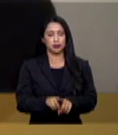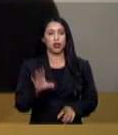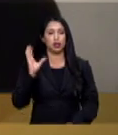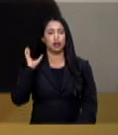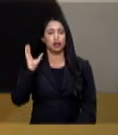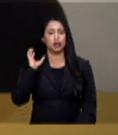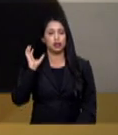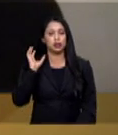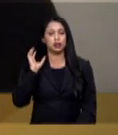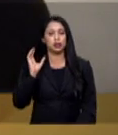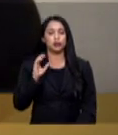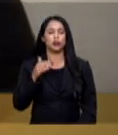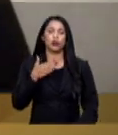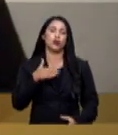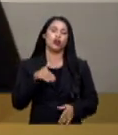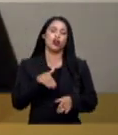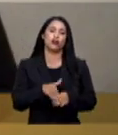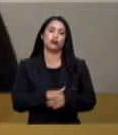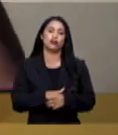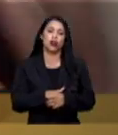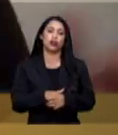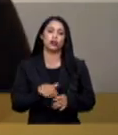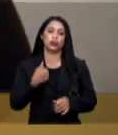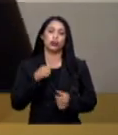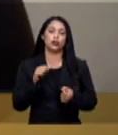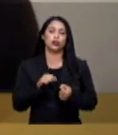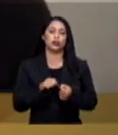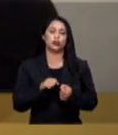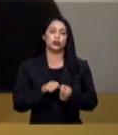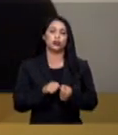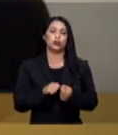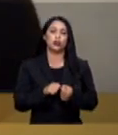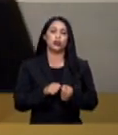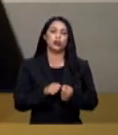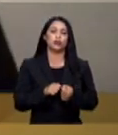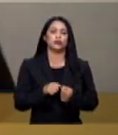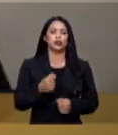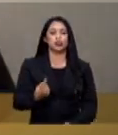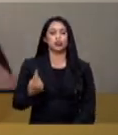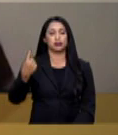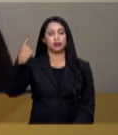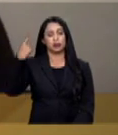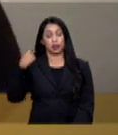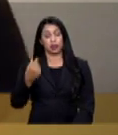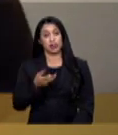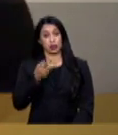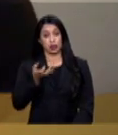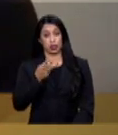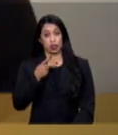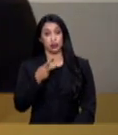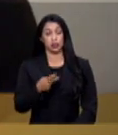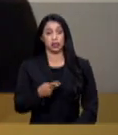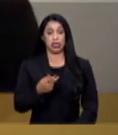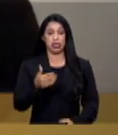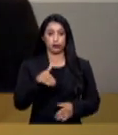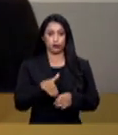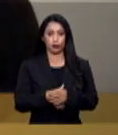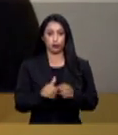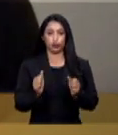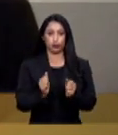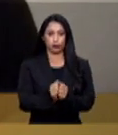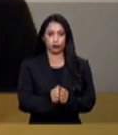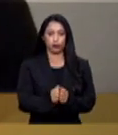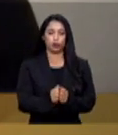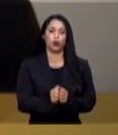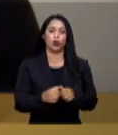com a menção de trecho de um voto que proferi em situação análoga, eu quero dizer que estou acompanhando o ministro